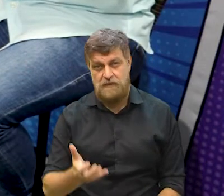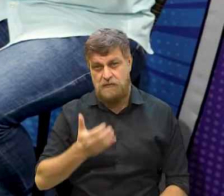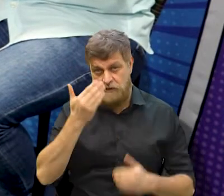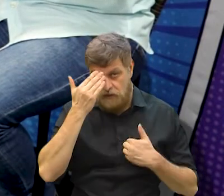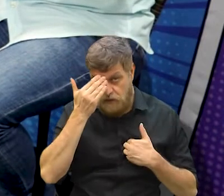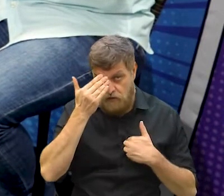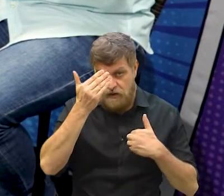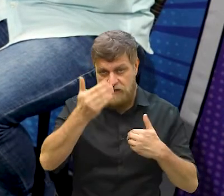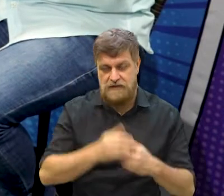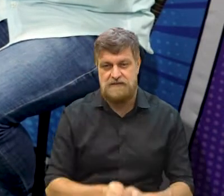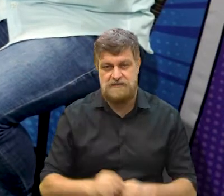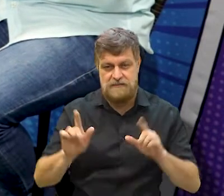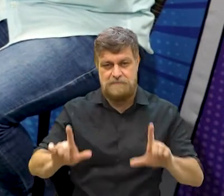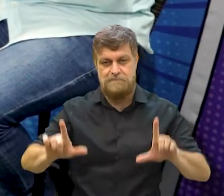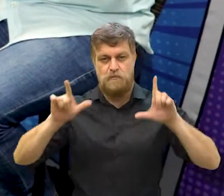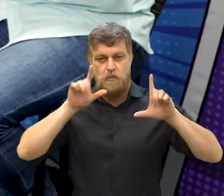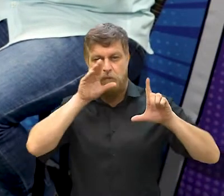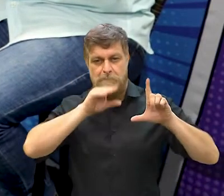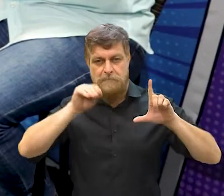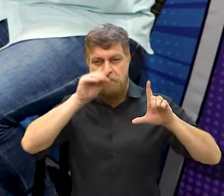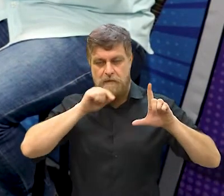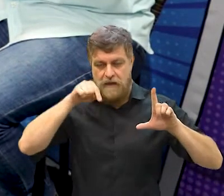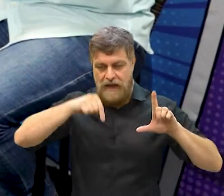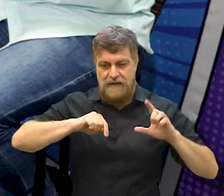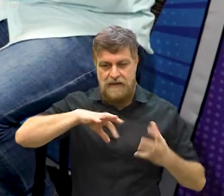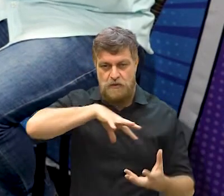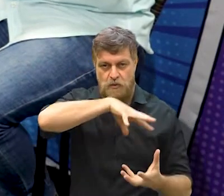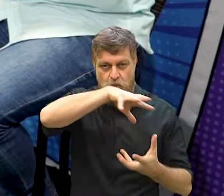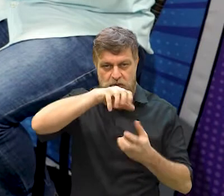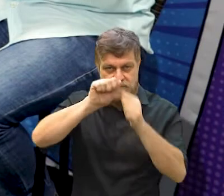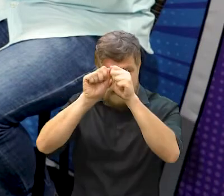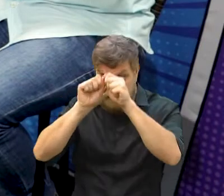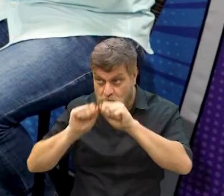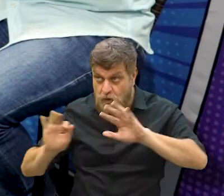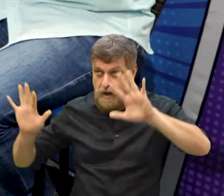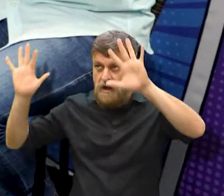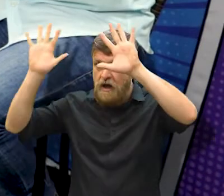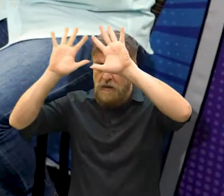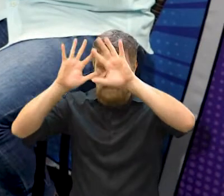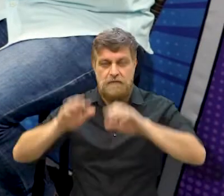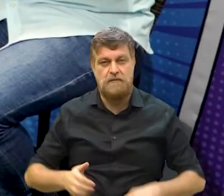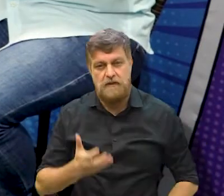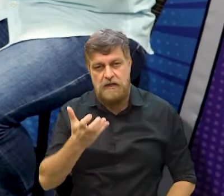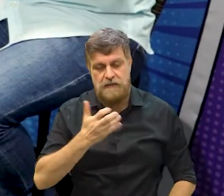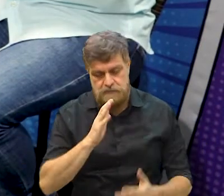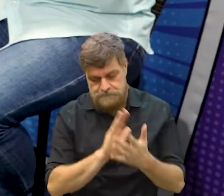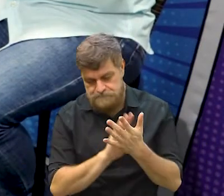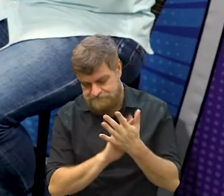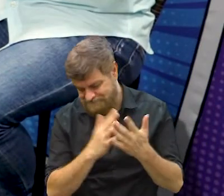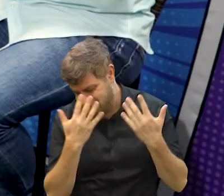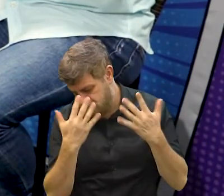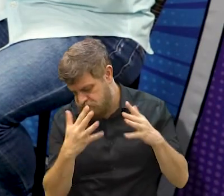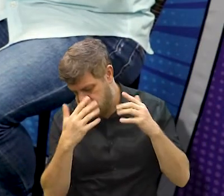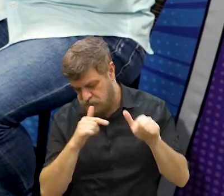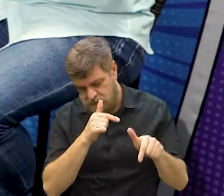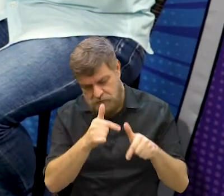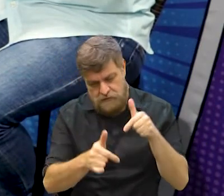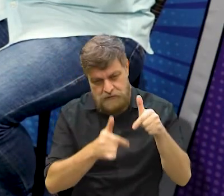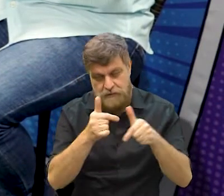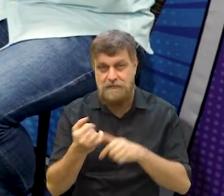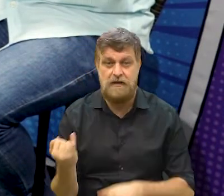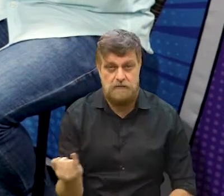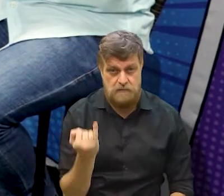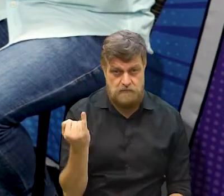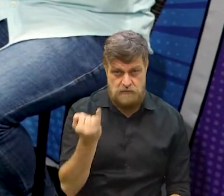quero agradecer a participação de vocês aqui no Universo Épico e parabenizar, né, pelo trabalho de vocês, que é